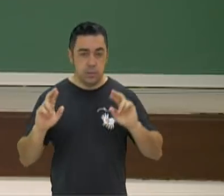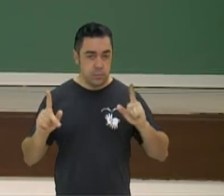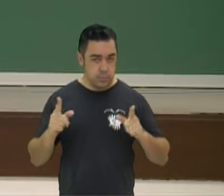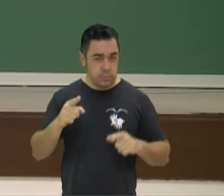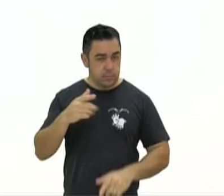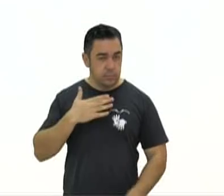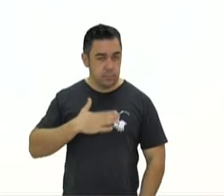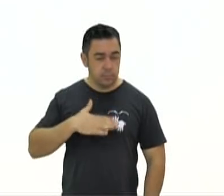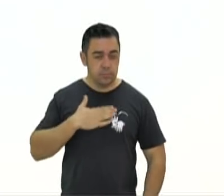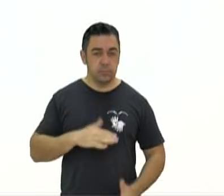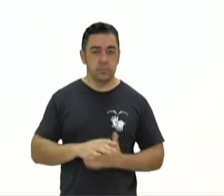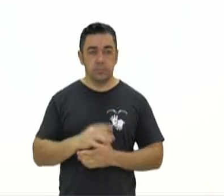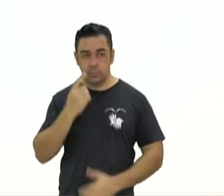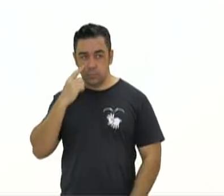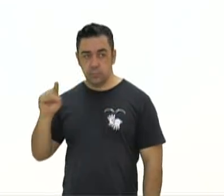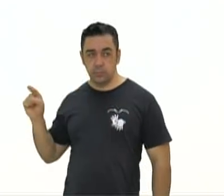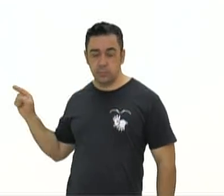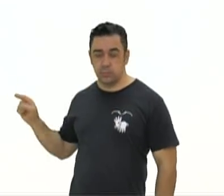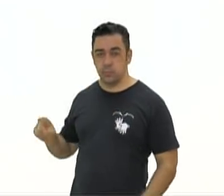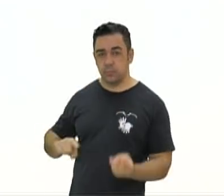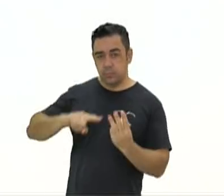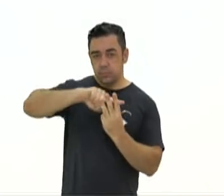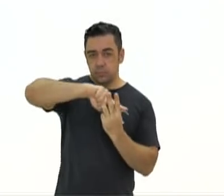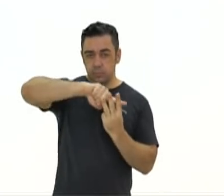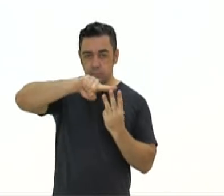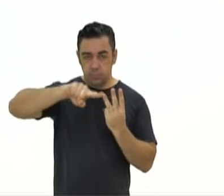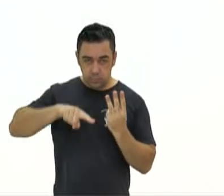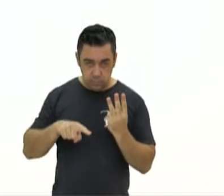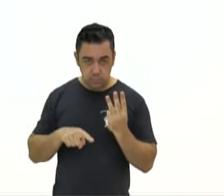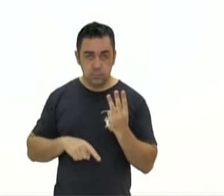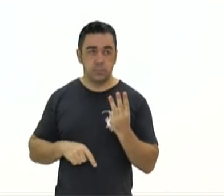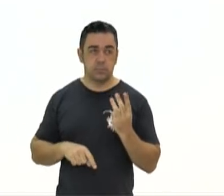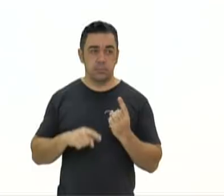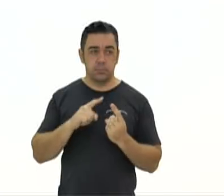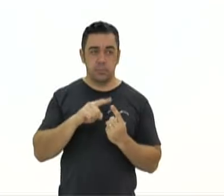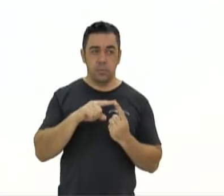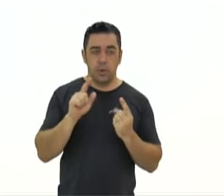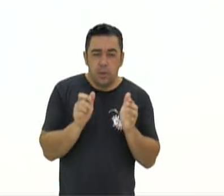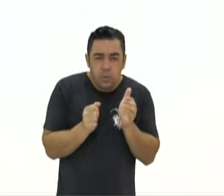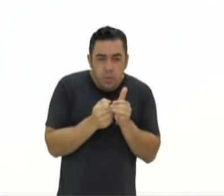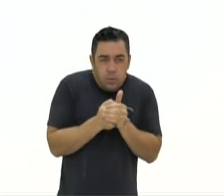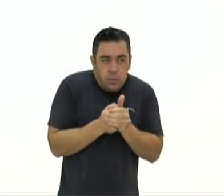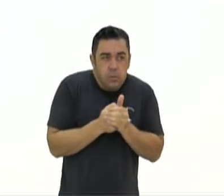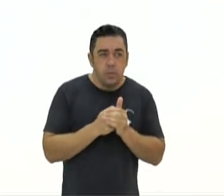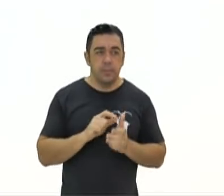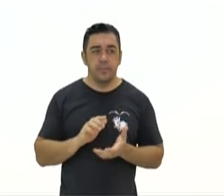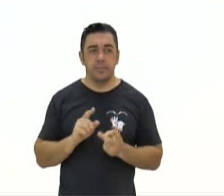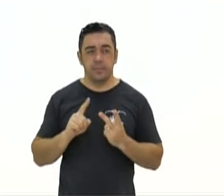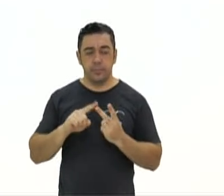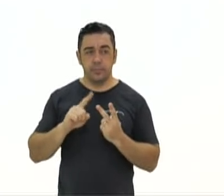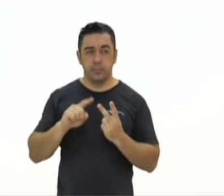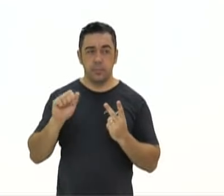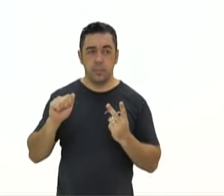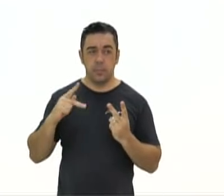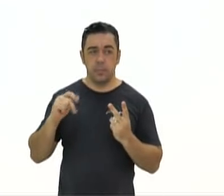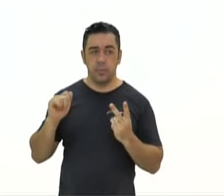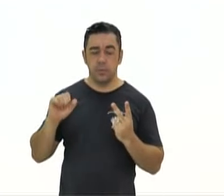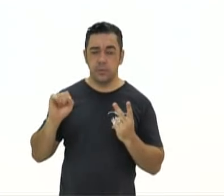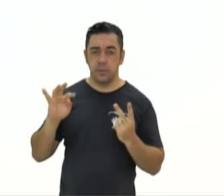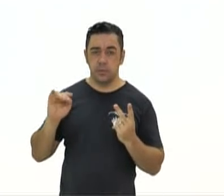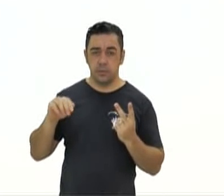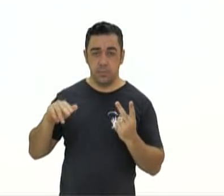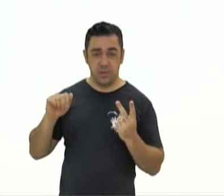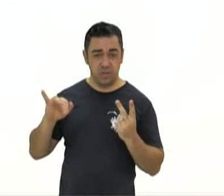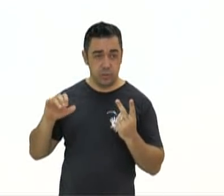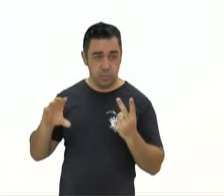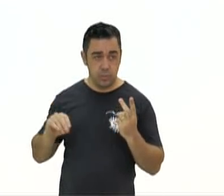tranquilo. A gente está vendo aqui os 3 que a gente precisa trabalhar hoje. Camuflagem, aposematismo e mimetismo. Então, camuflagem, vocês